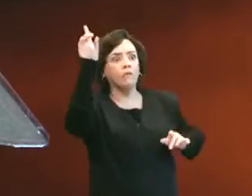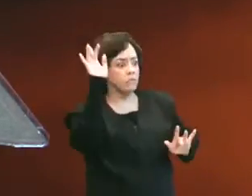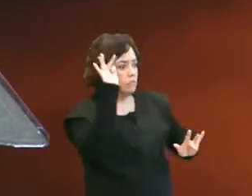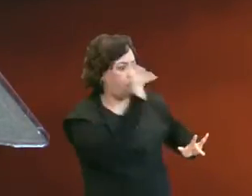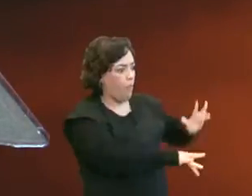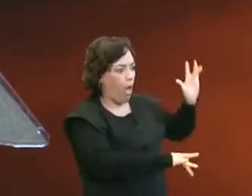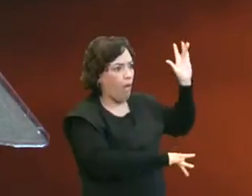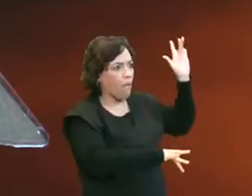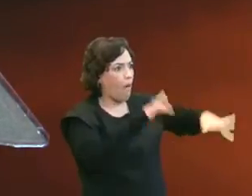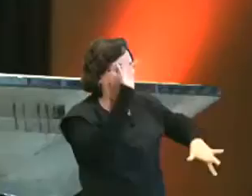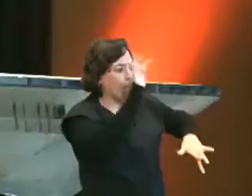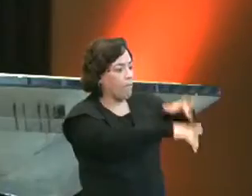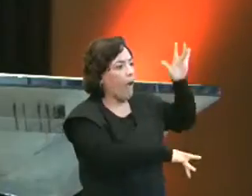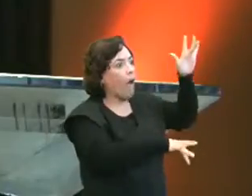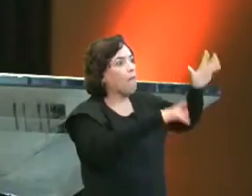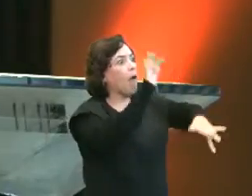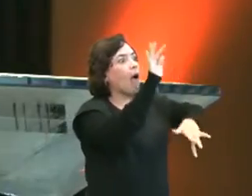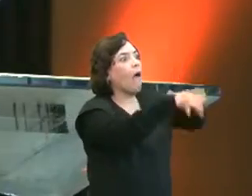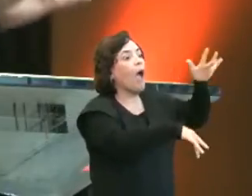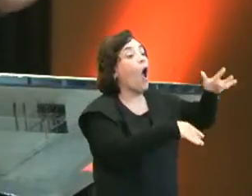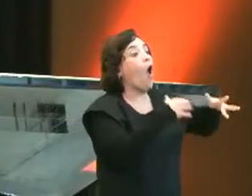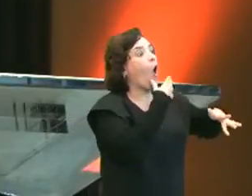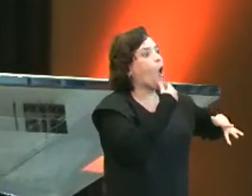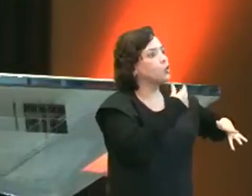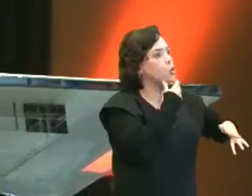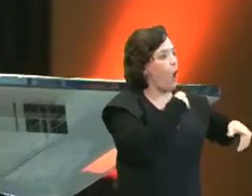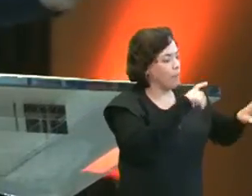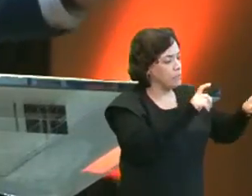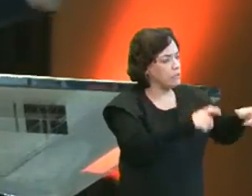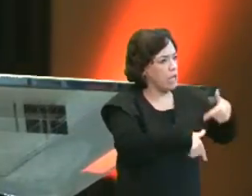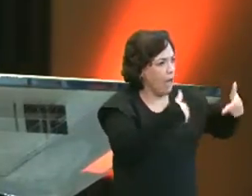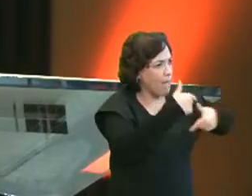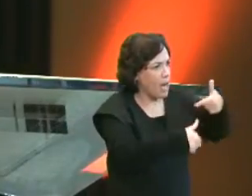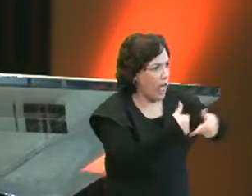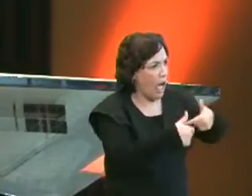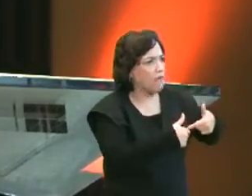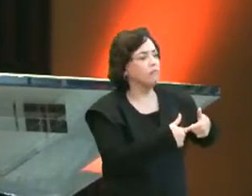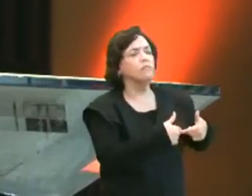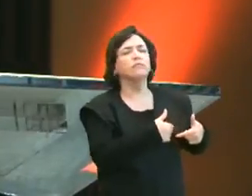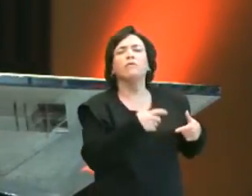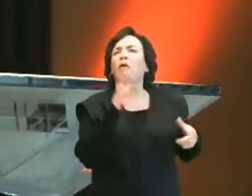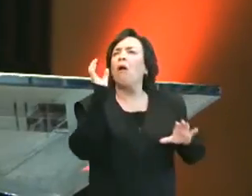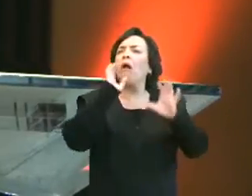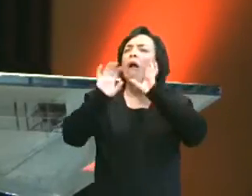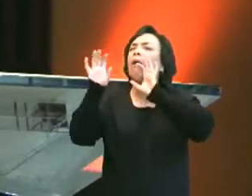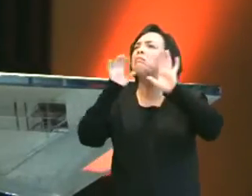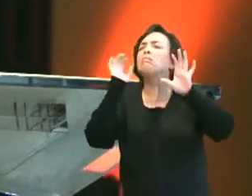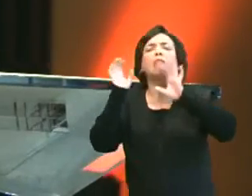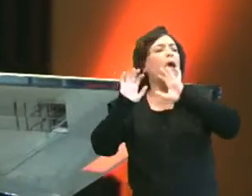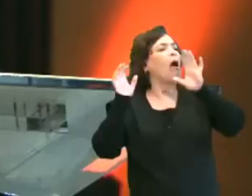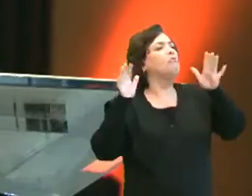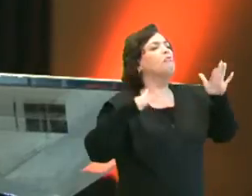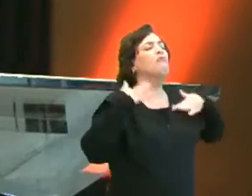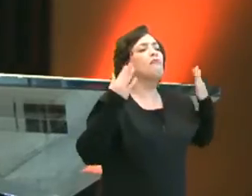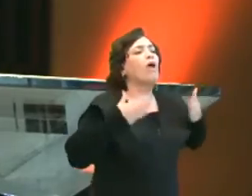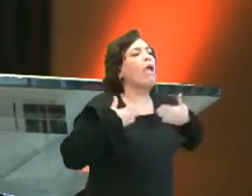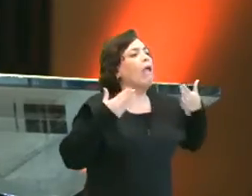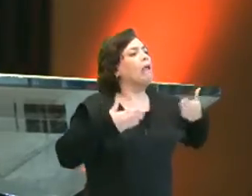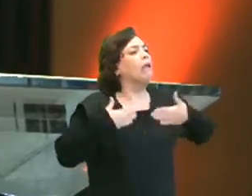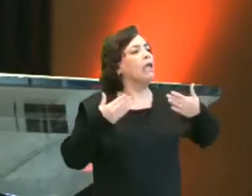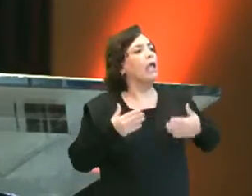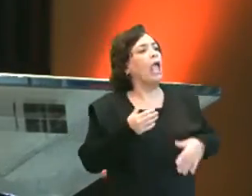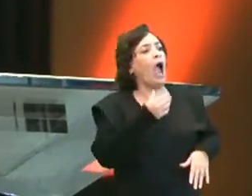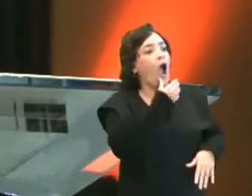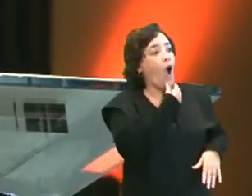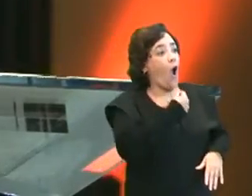incríveis. Aqueles homens vinham nos vagões cantando, os bares fecham, Deus faz algo. Às vezes aquele homem chegava, ele